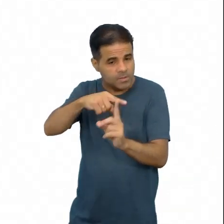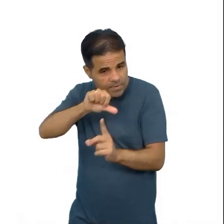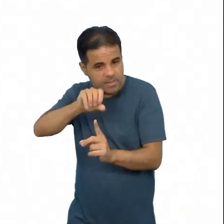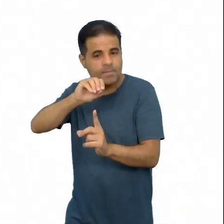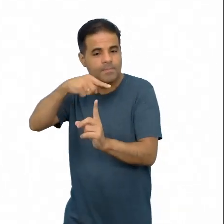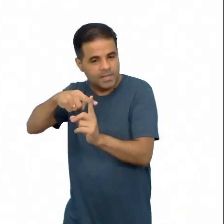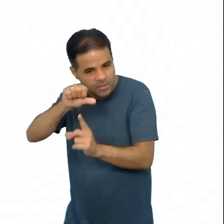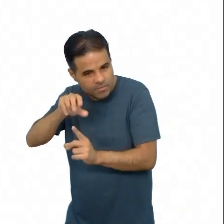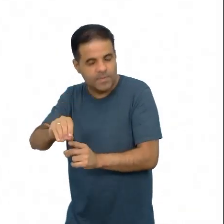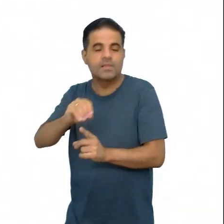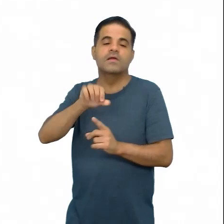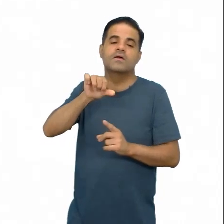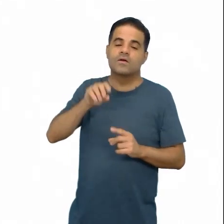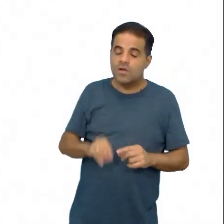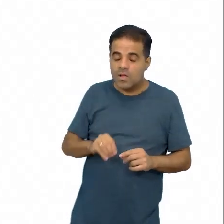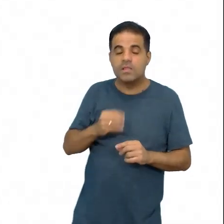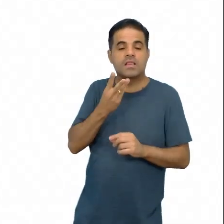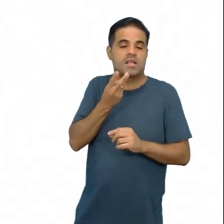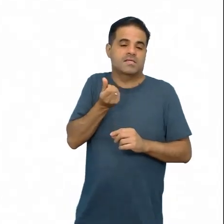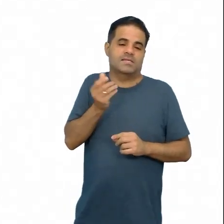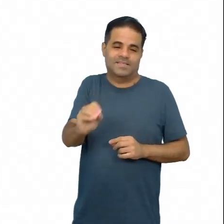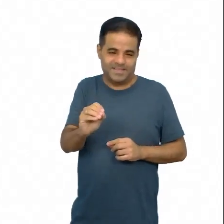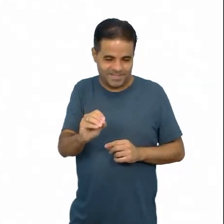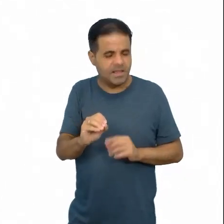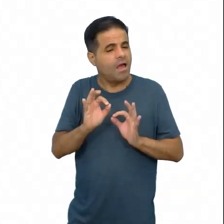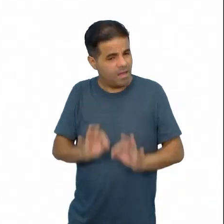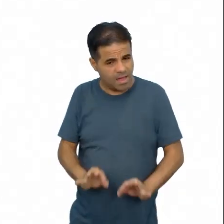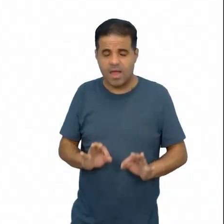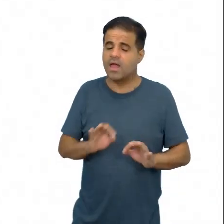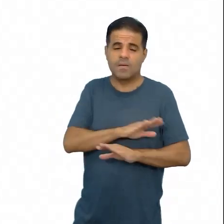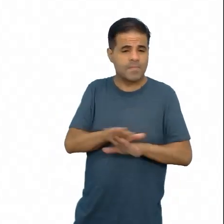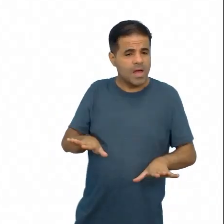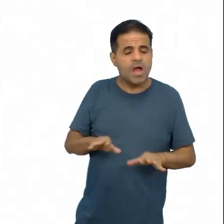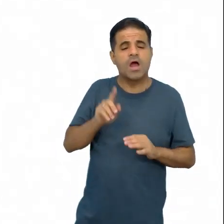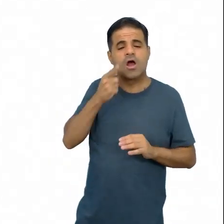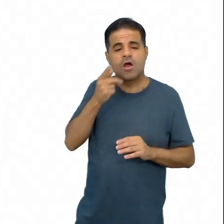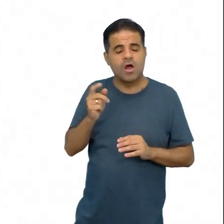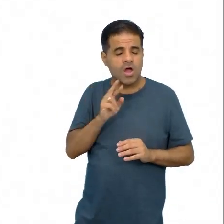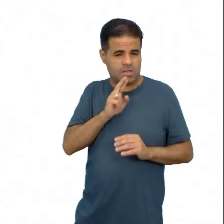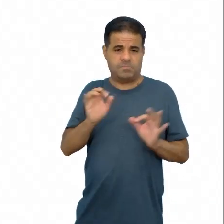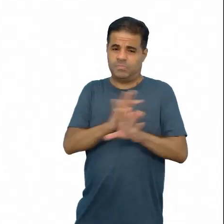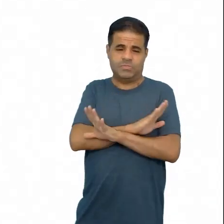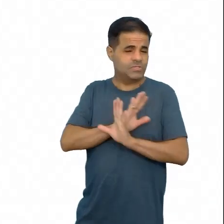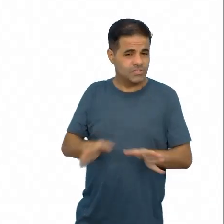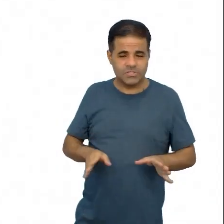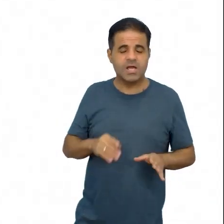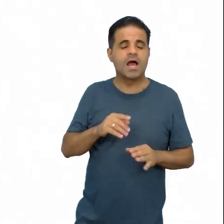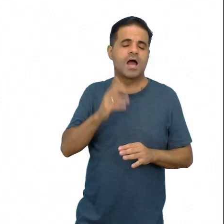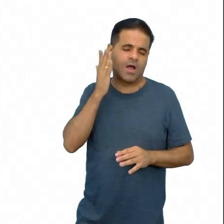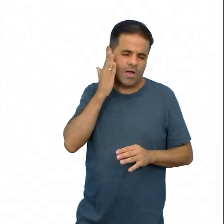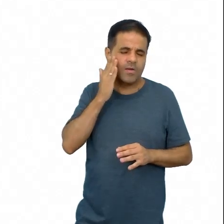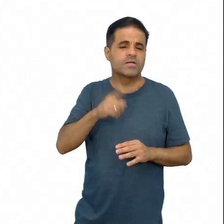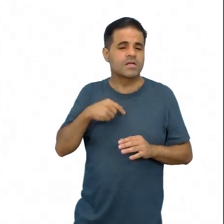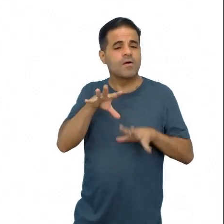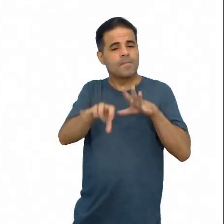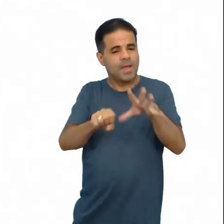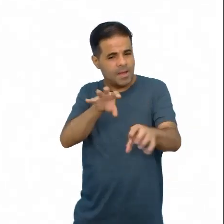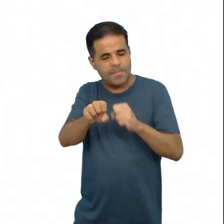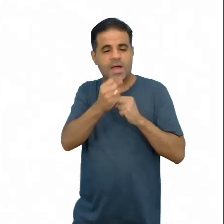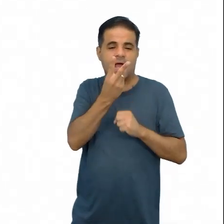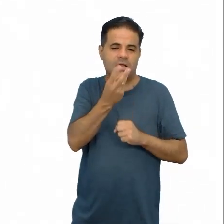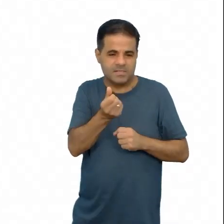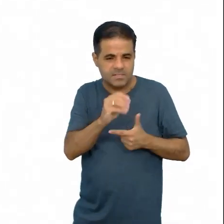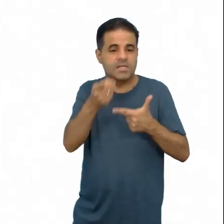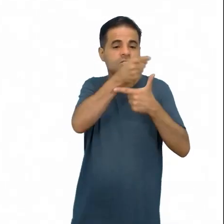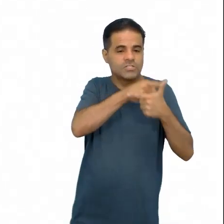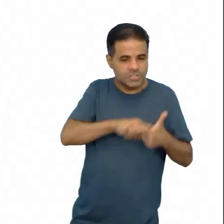mais 90, que dá quanto? O 360. E não partir, talvez, como está a resposta, que às vezes é mais comum, a gente vai pegar 360